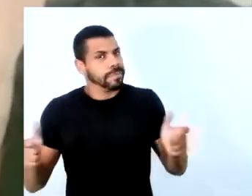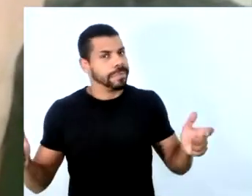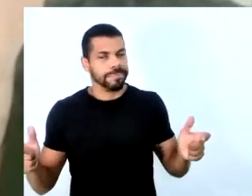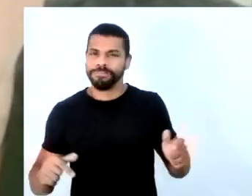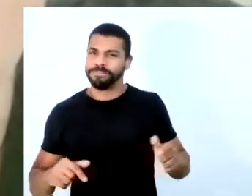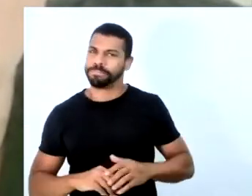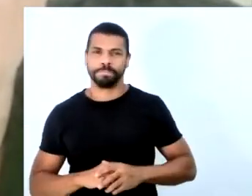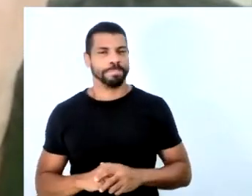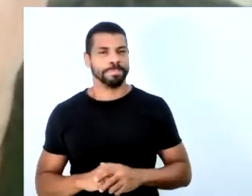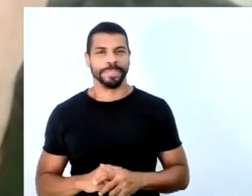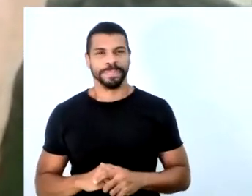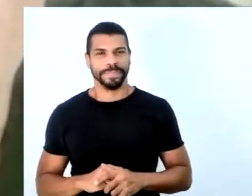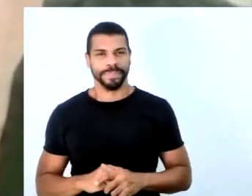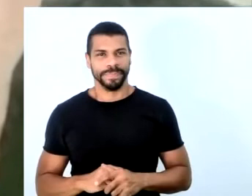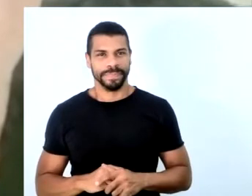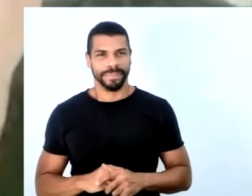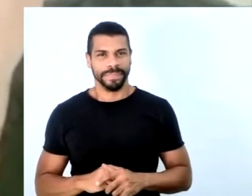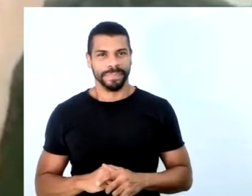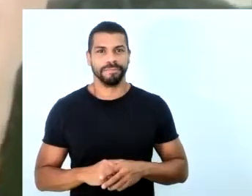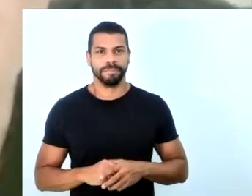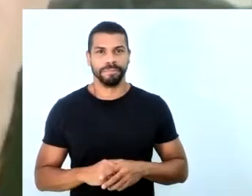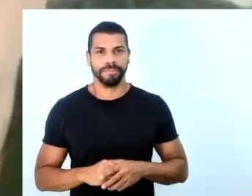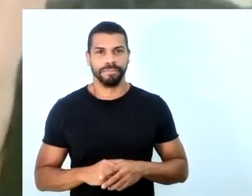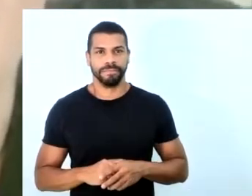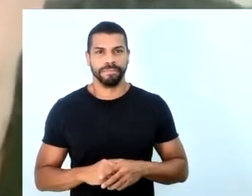assim, 2 projetos grandes eu não dou conta.